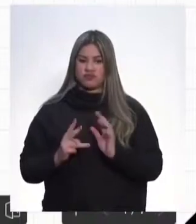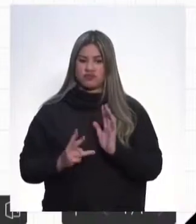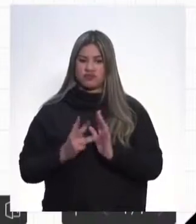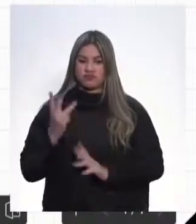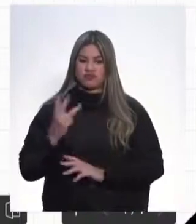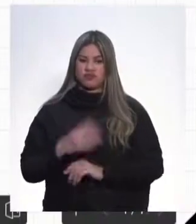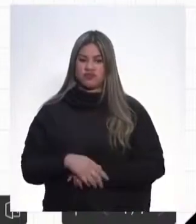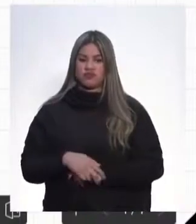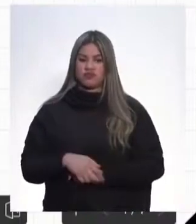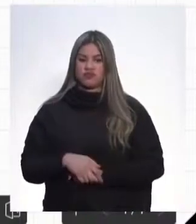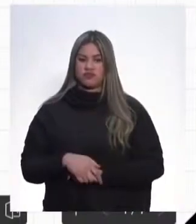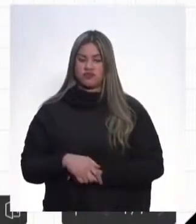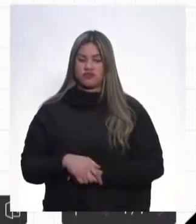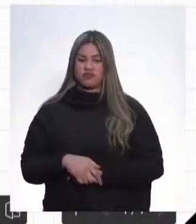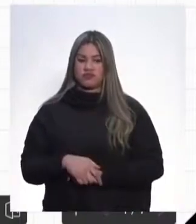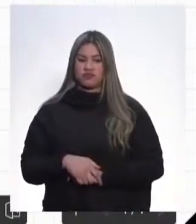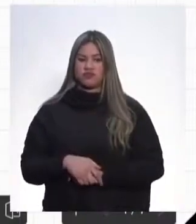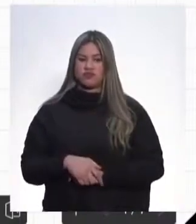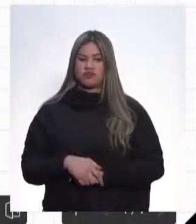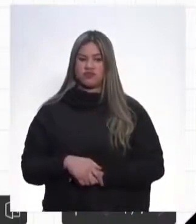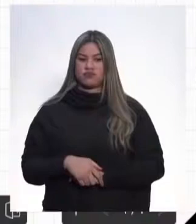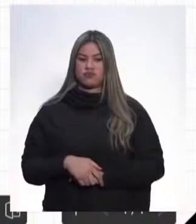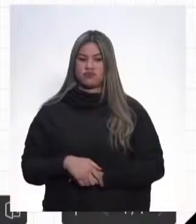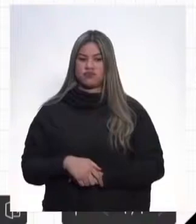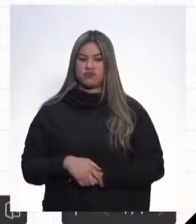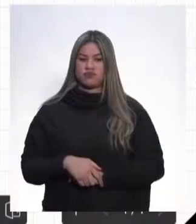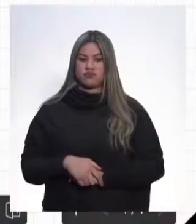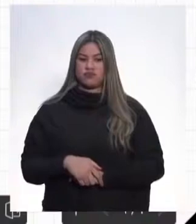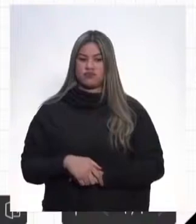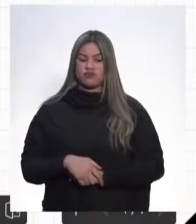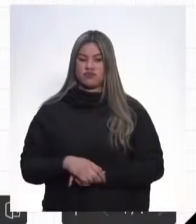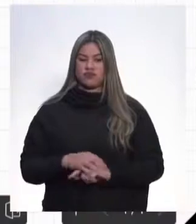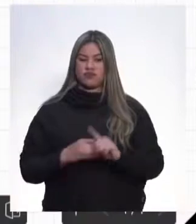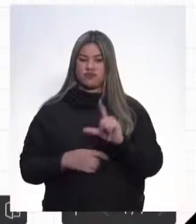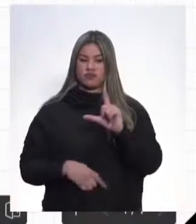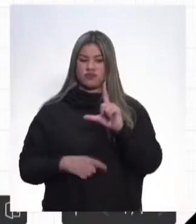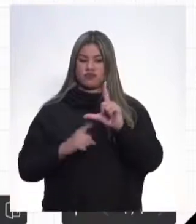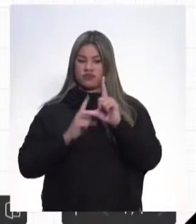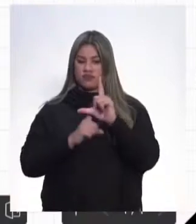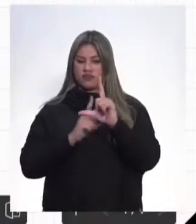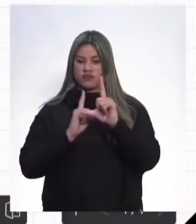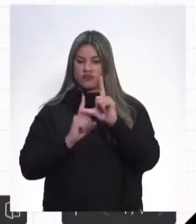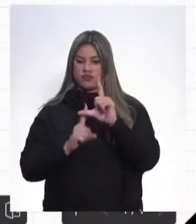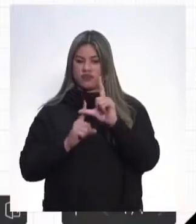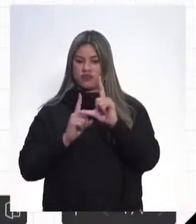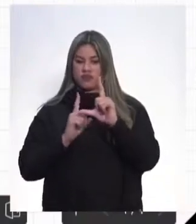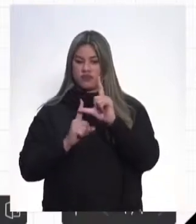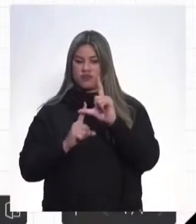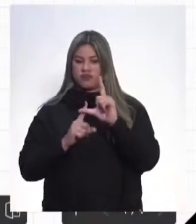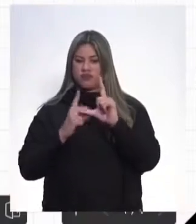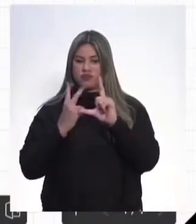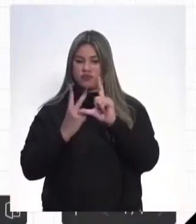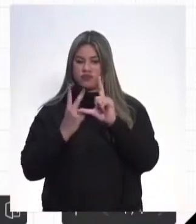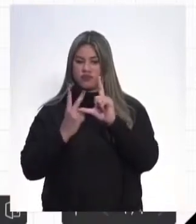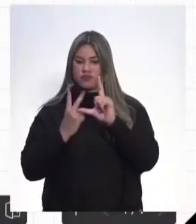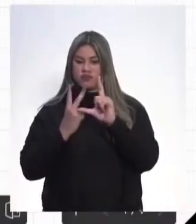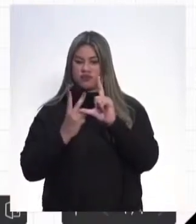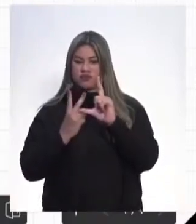Primeiro x, depois y. Então, 2 casas para a direita, que é o x